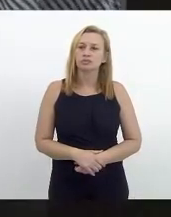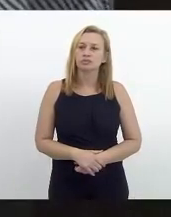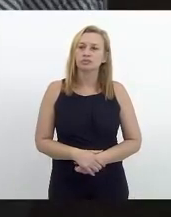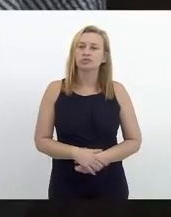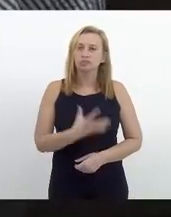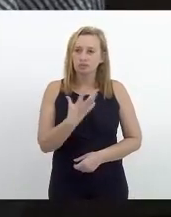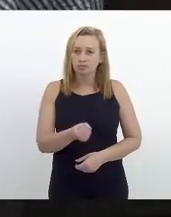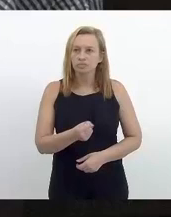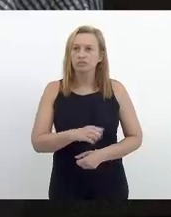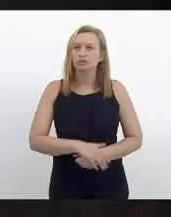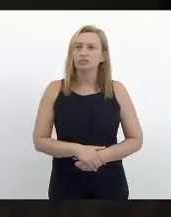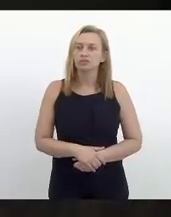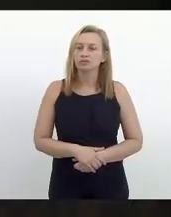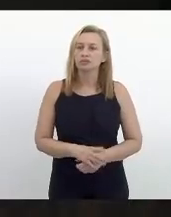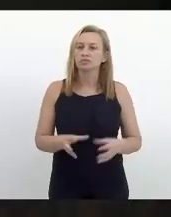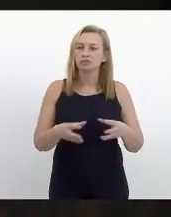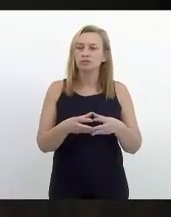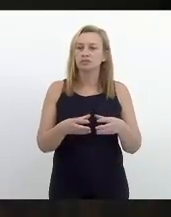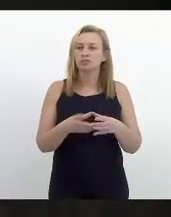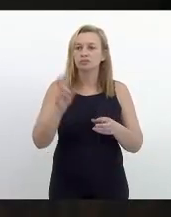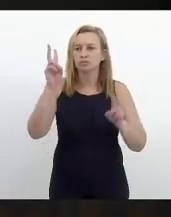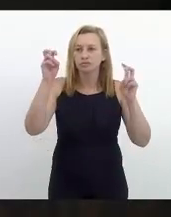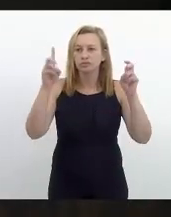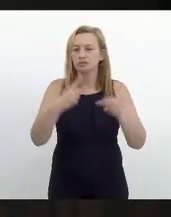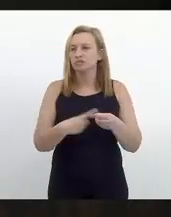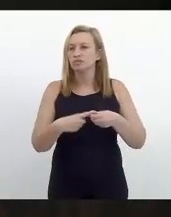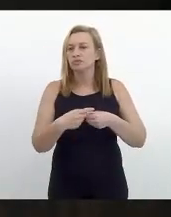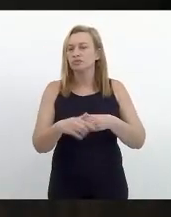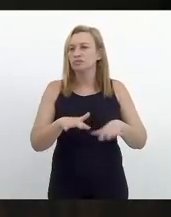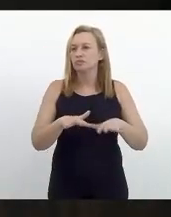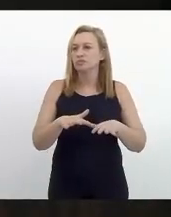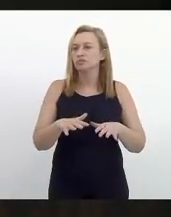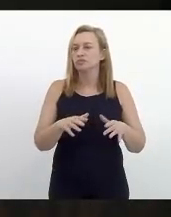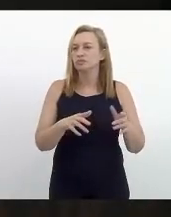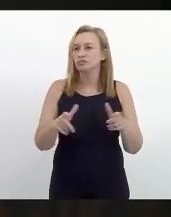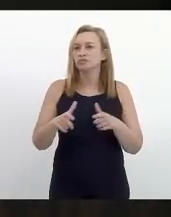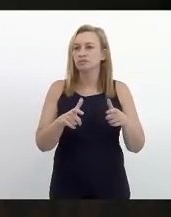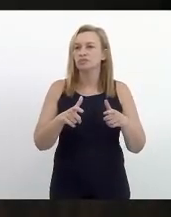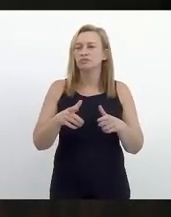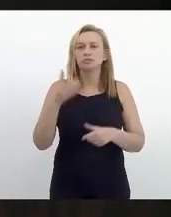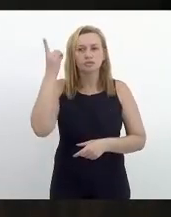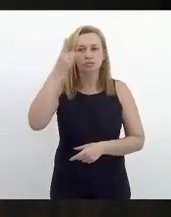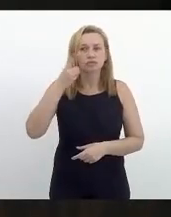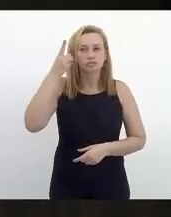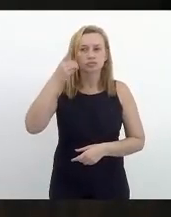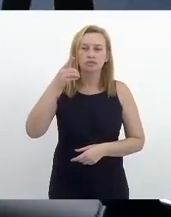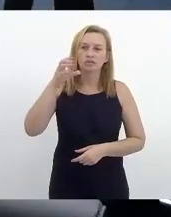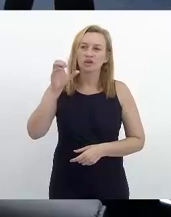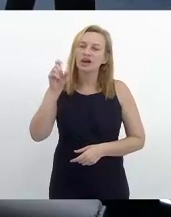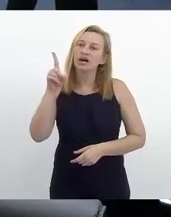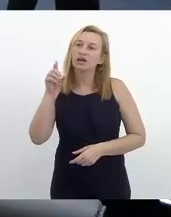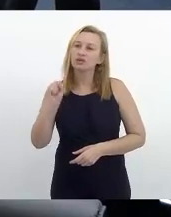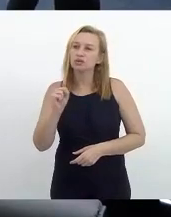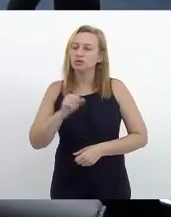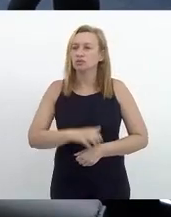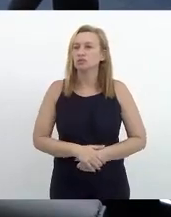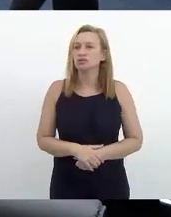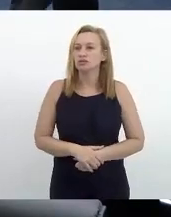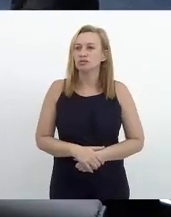Parecer é favorável. Pela Comissão de Assuntos Municipais e Desenvolvimento Regional, deputado Carlos Macedo.